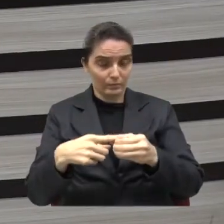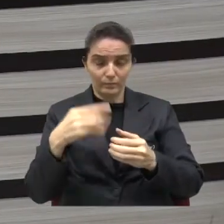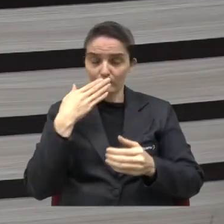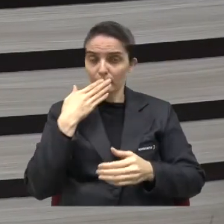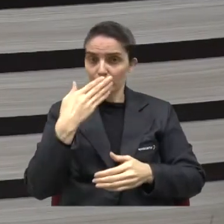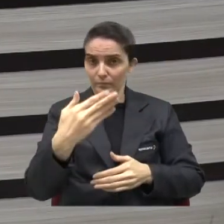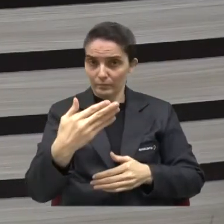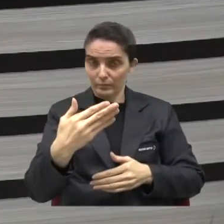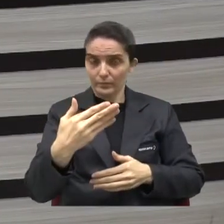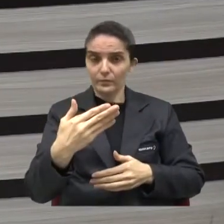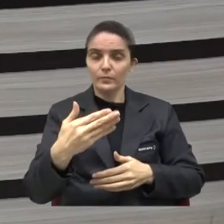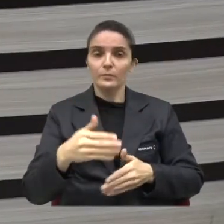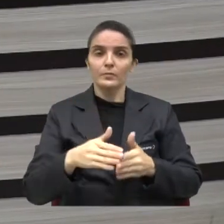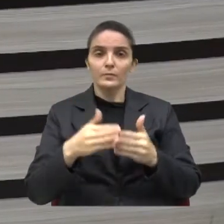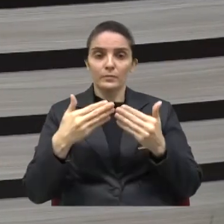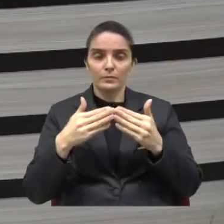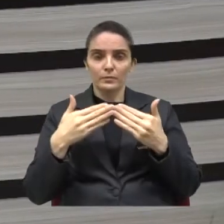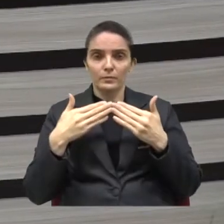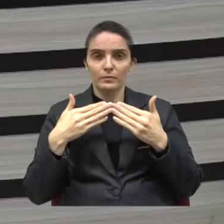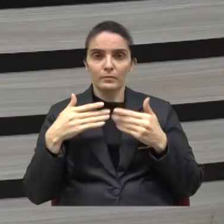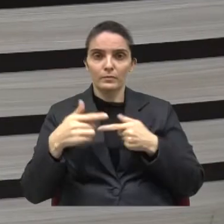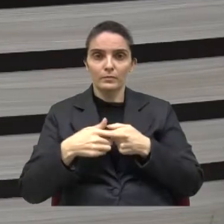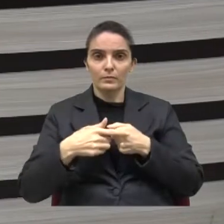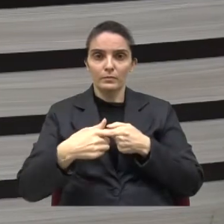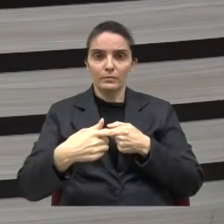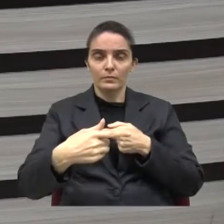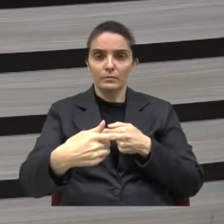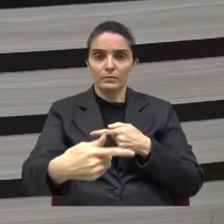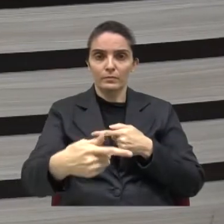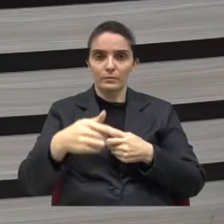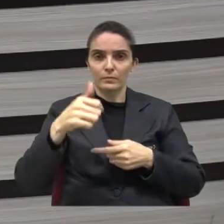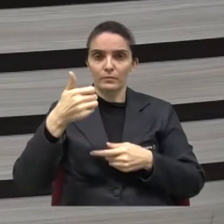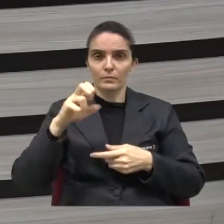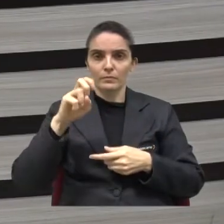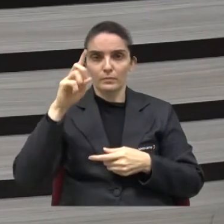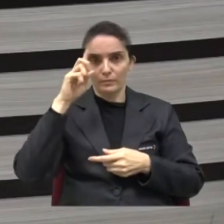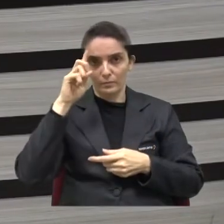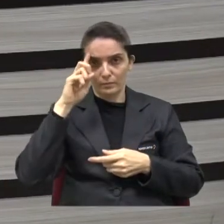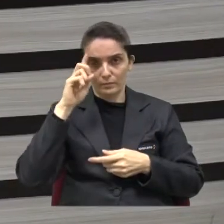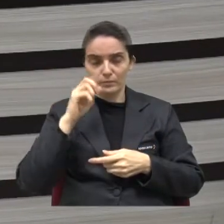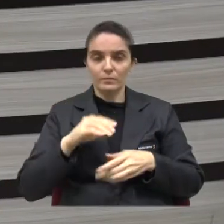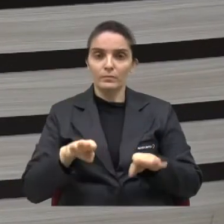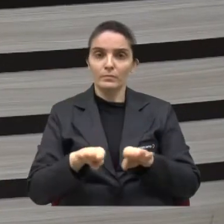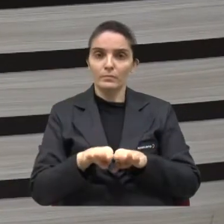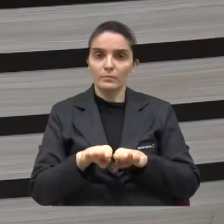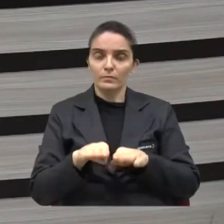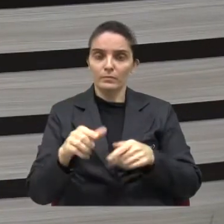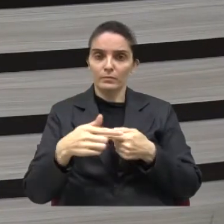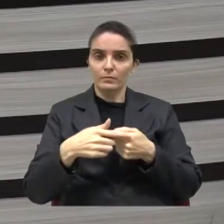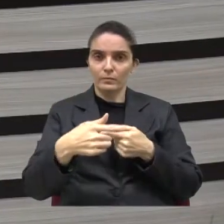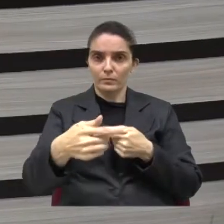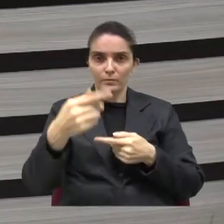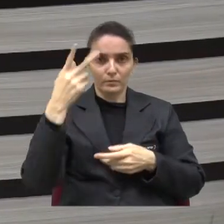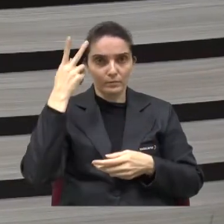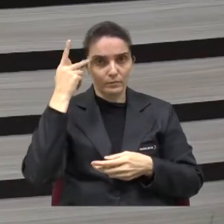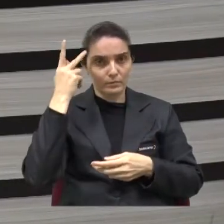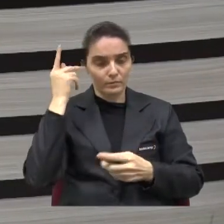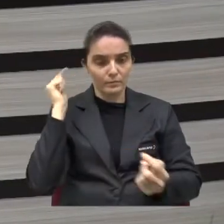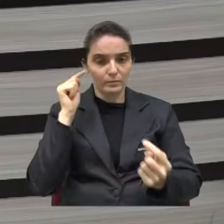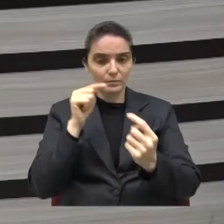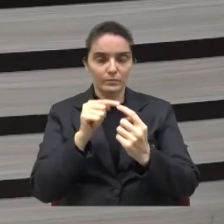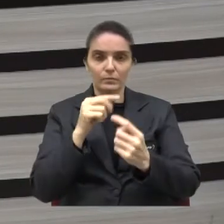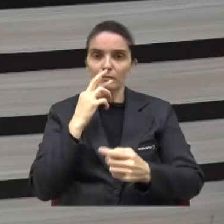requerer, respeitosamente, a prorrogação do prazo de 15 dias, além do prazo regimental, com o objetivo